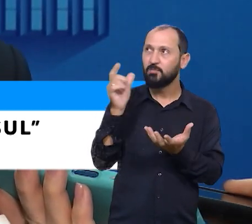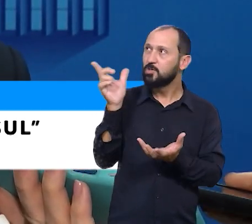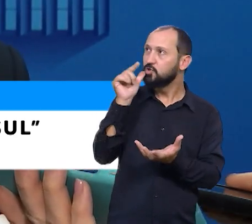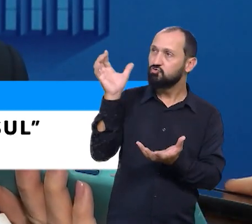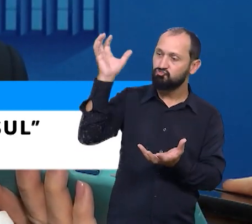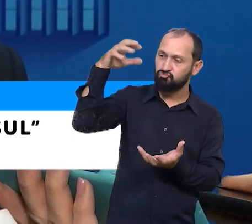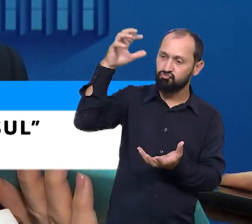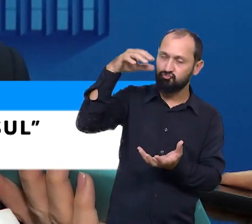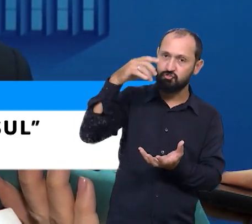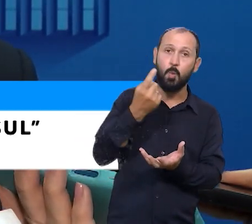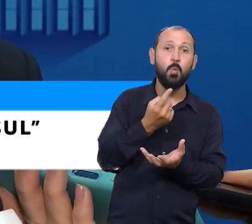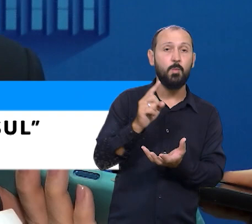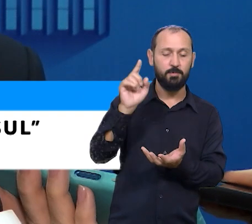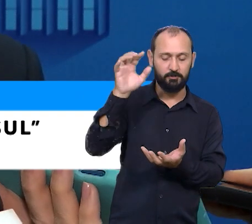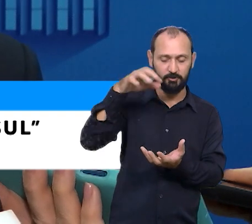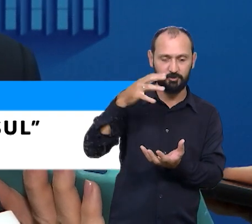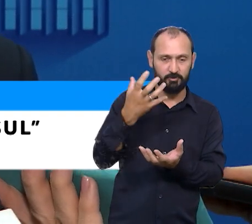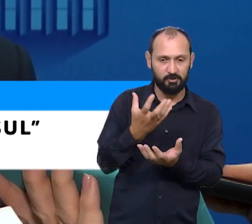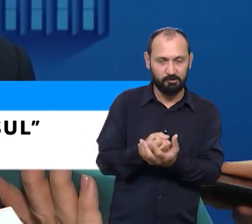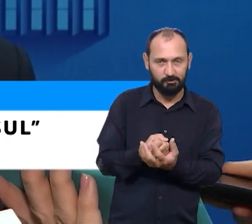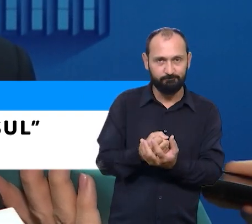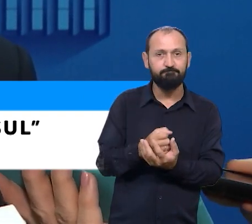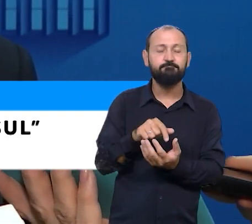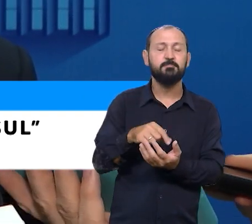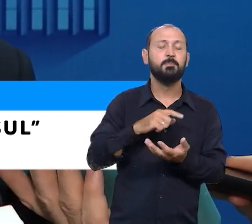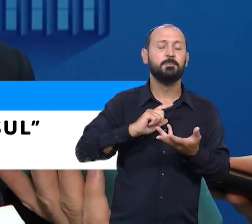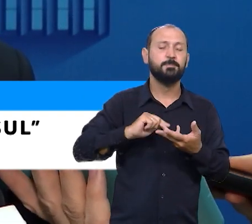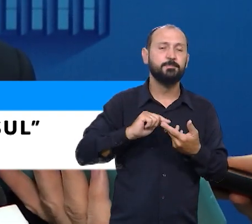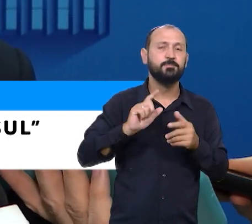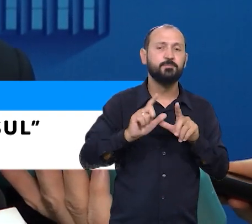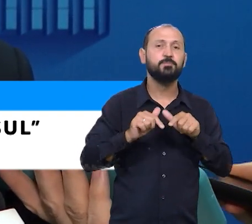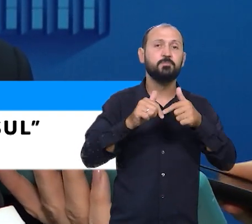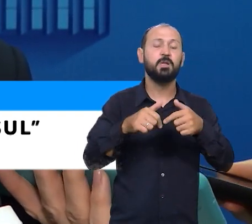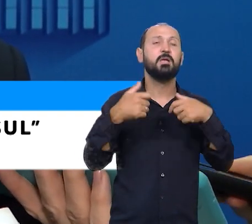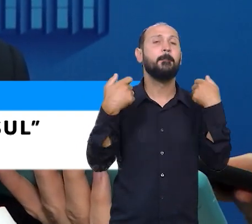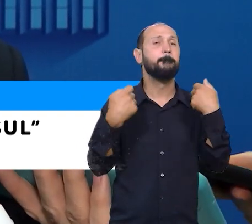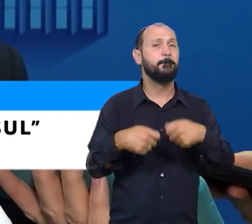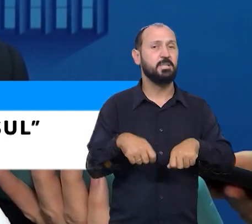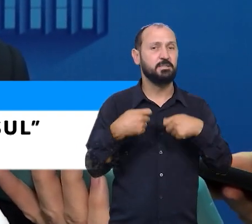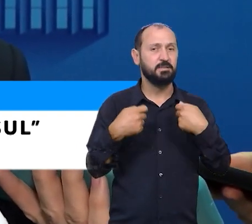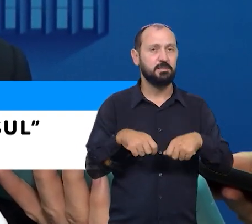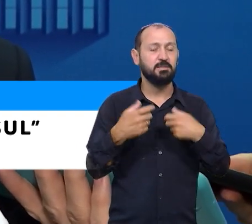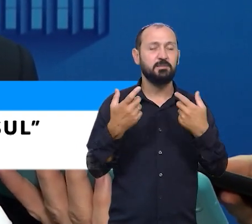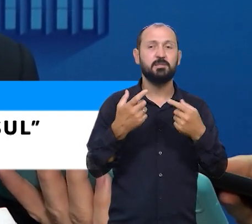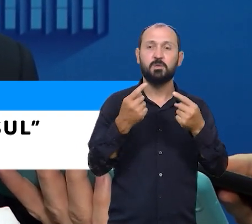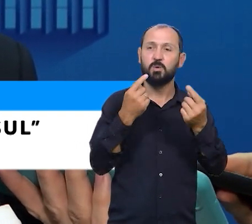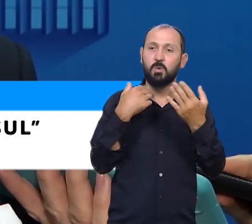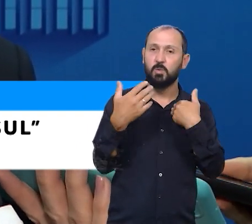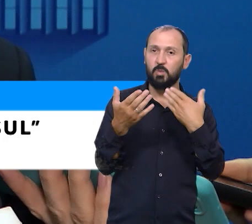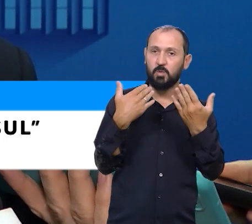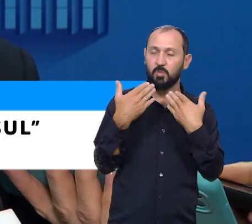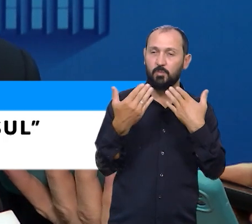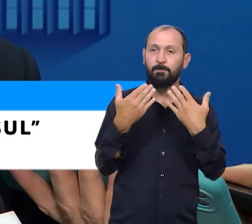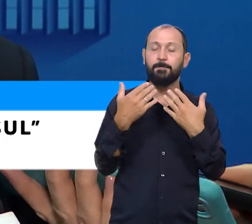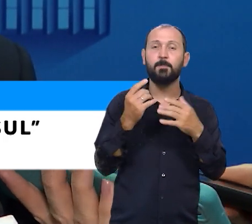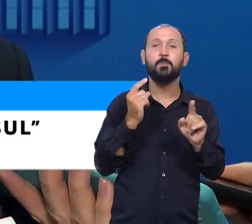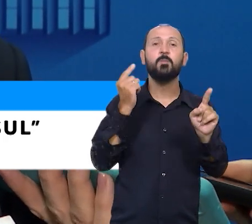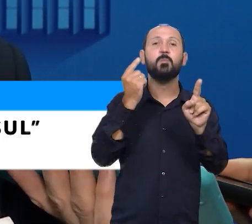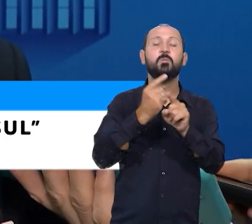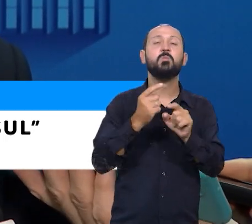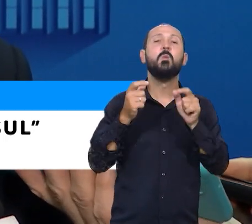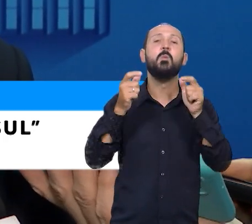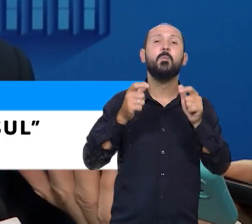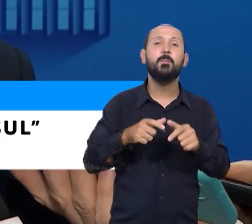Brasil, uma das, e nós temos muitas ações que nós precisamos discutir